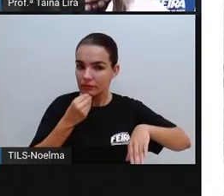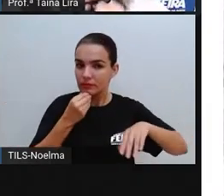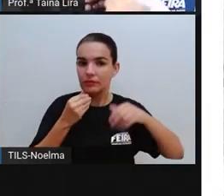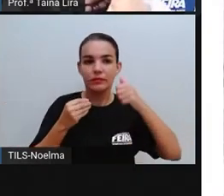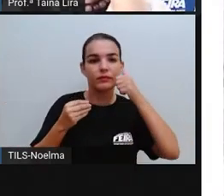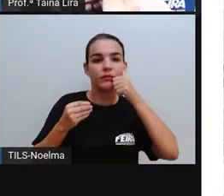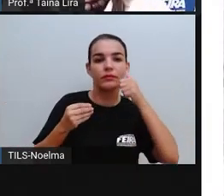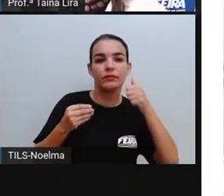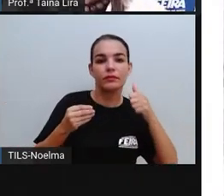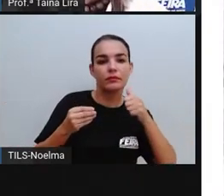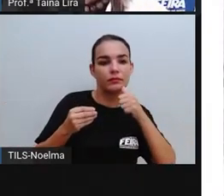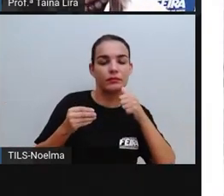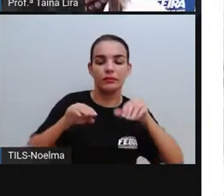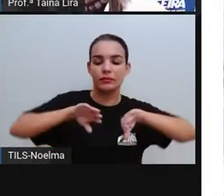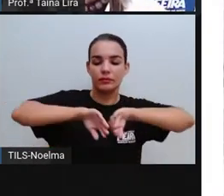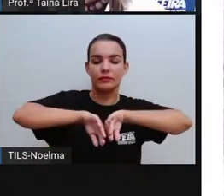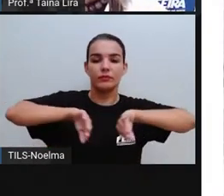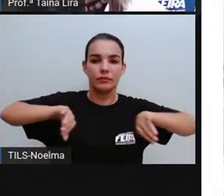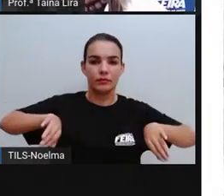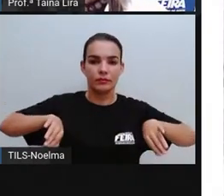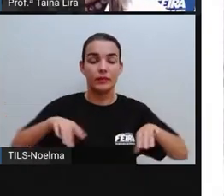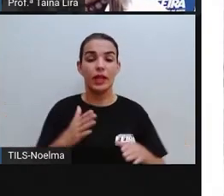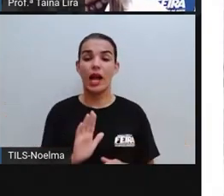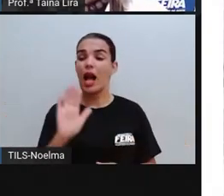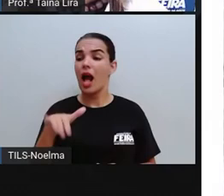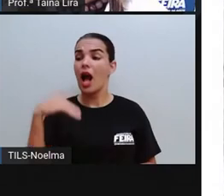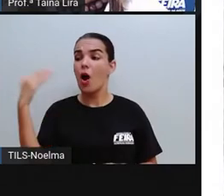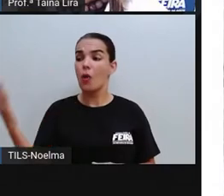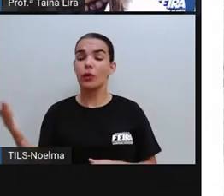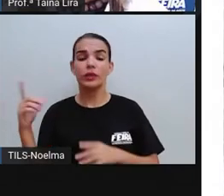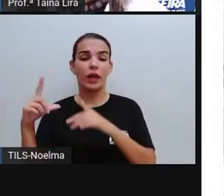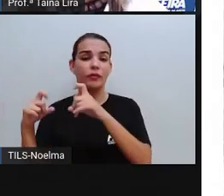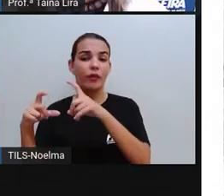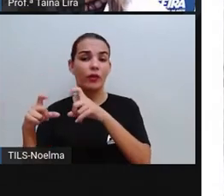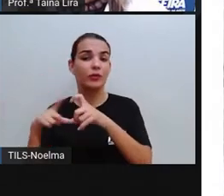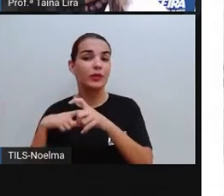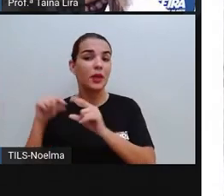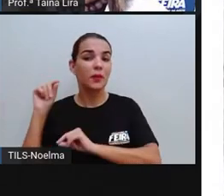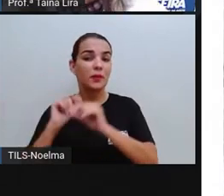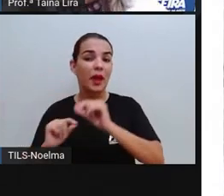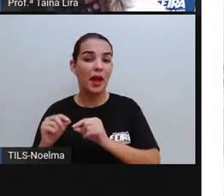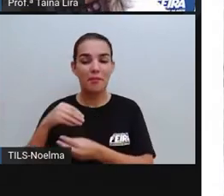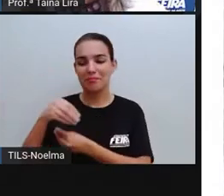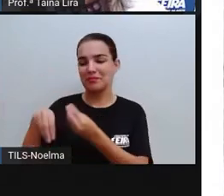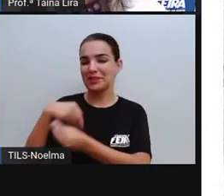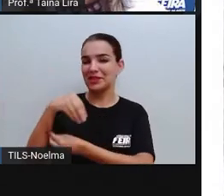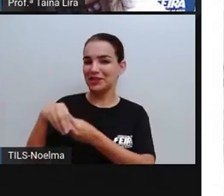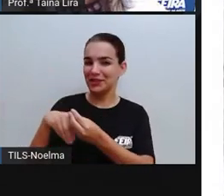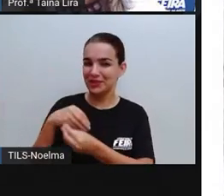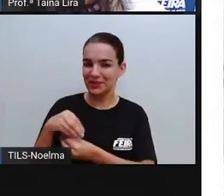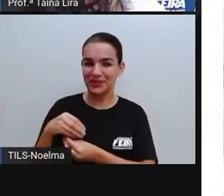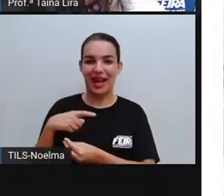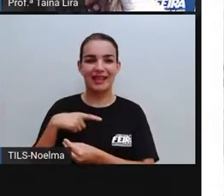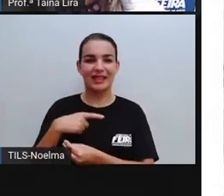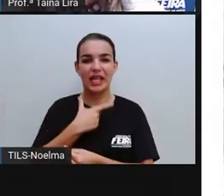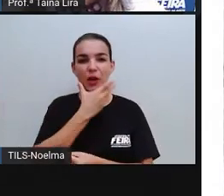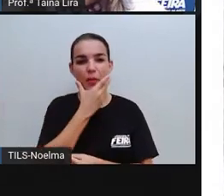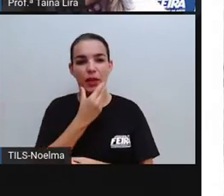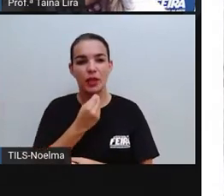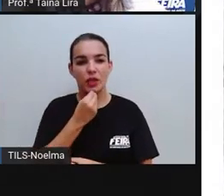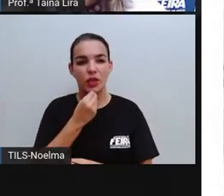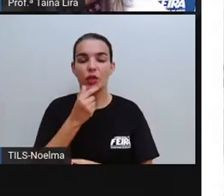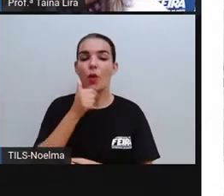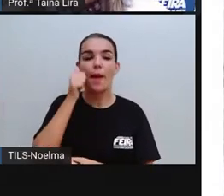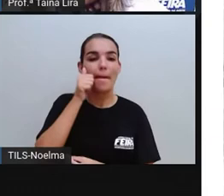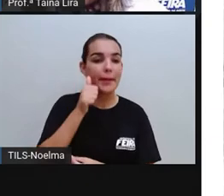uma classe mista, a gente vê meninos e meninas, ó, menina, olha o menino aqui atrás, tem outro menino aqui no